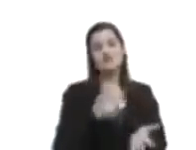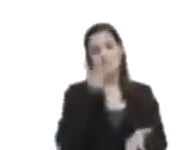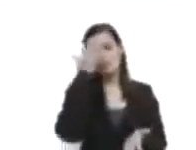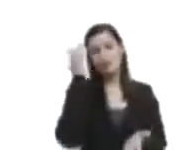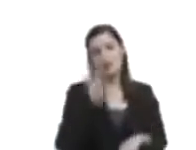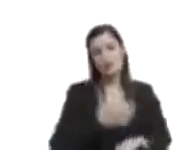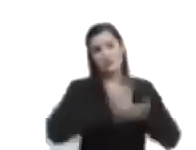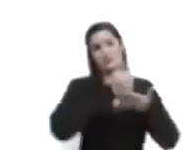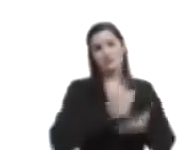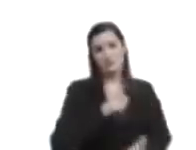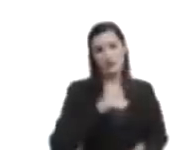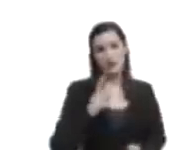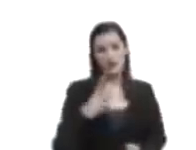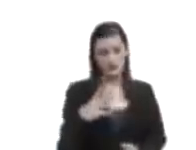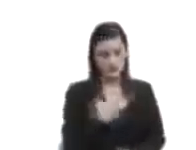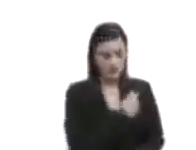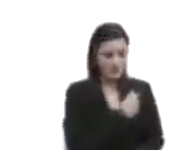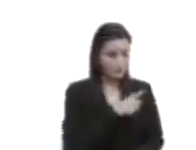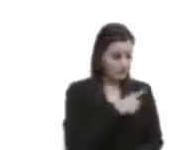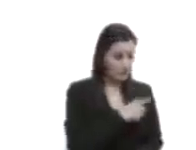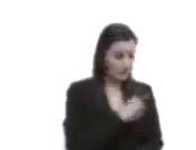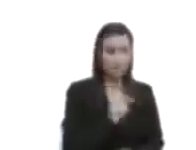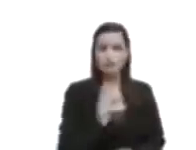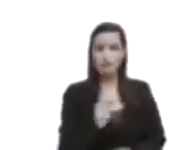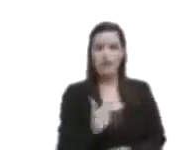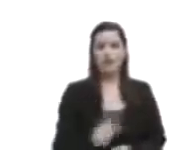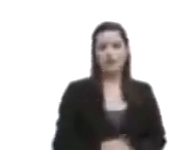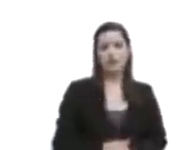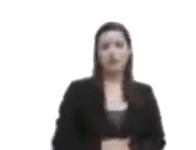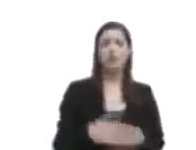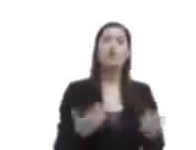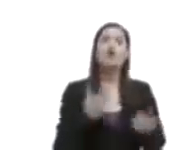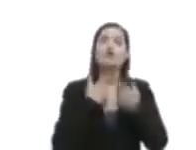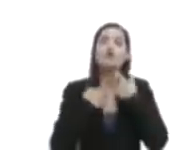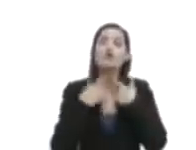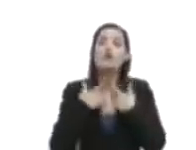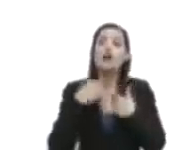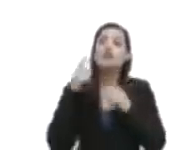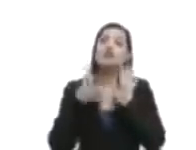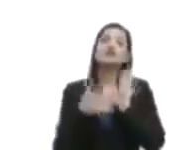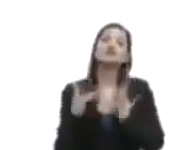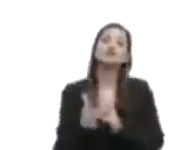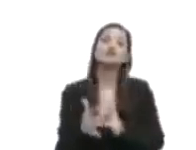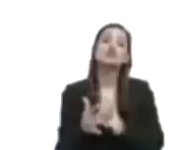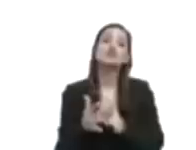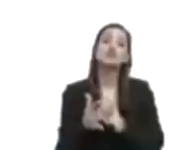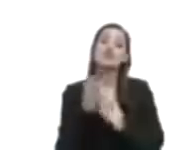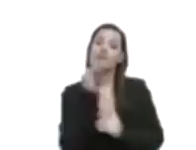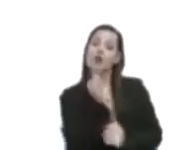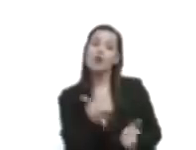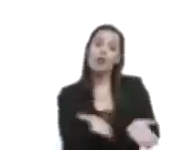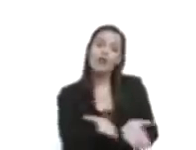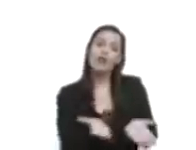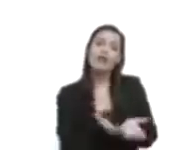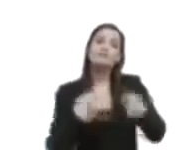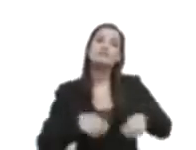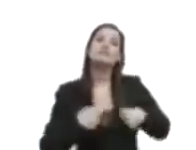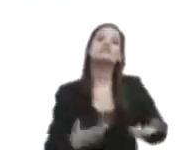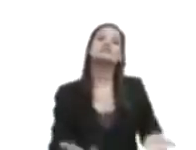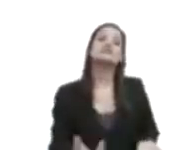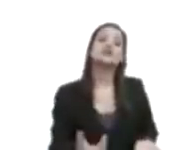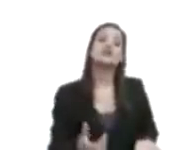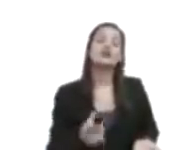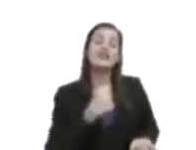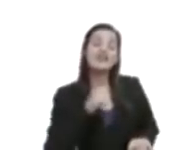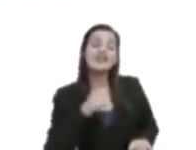Agora, que vontade é essa? Qual anelo é esse que Jesus está dizendo que o crente tem? Quais anseios?